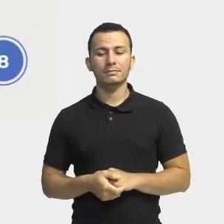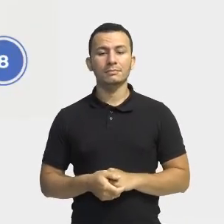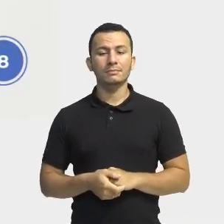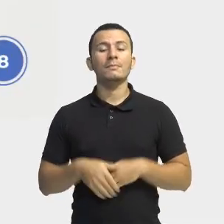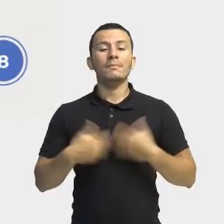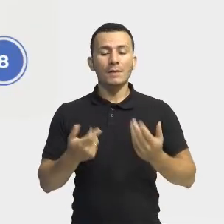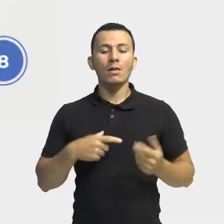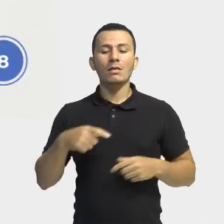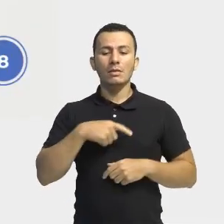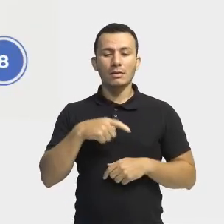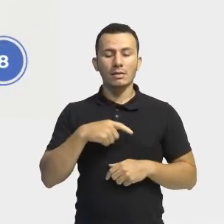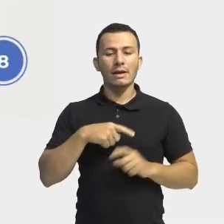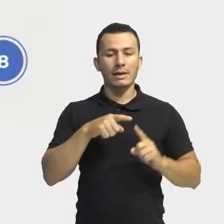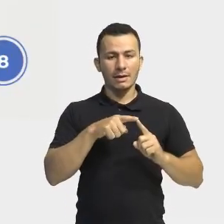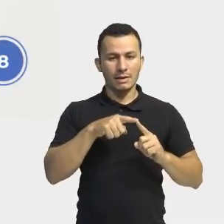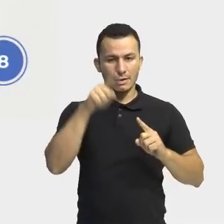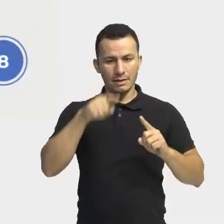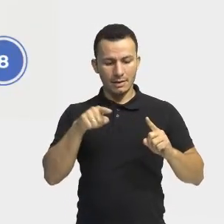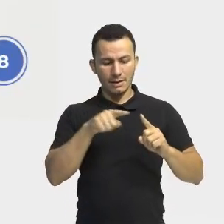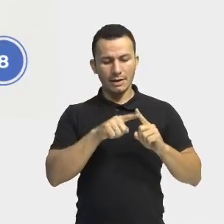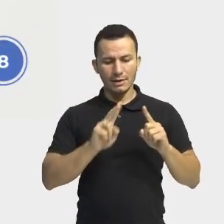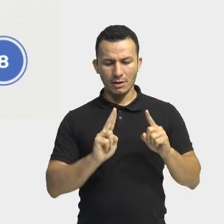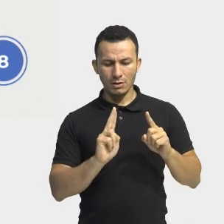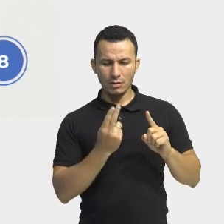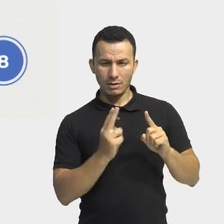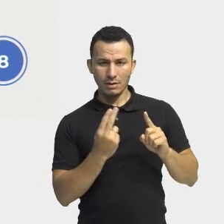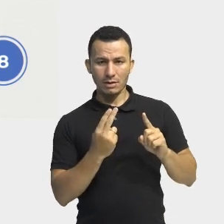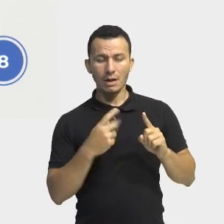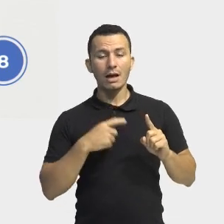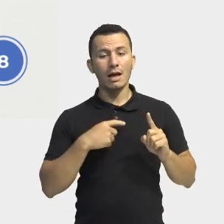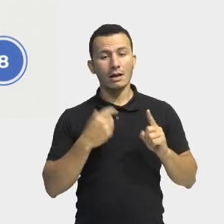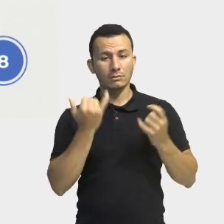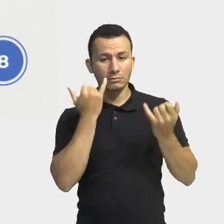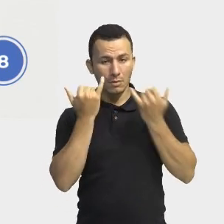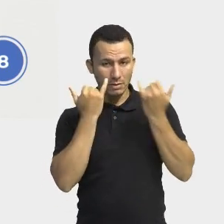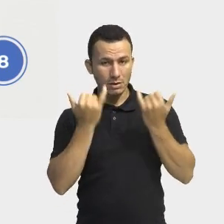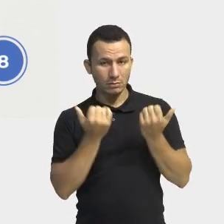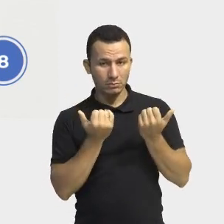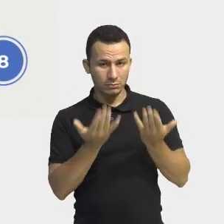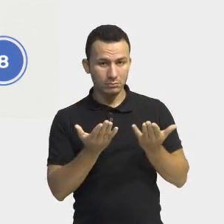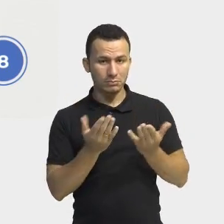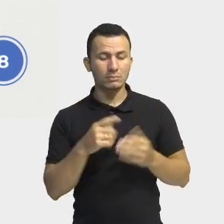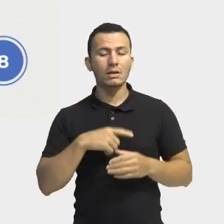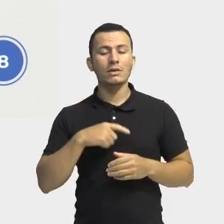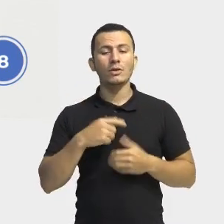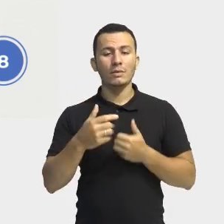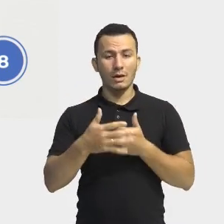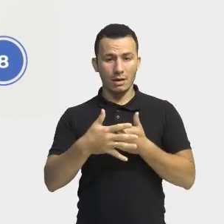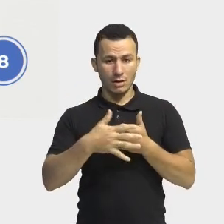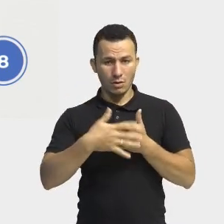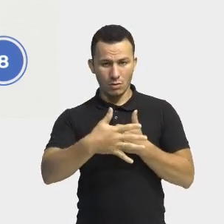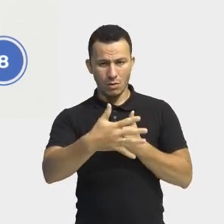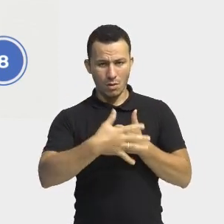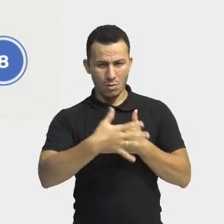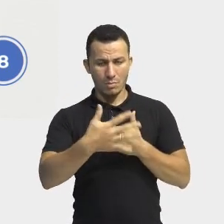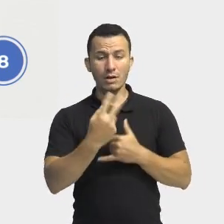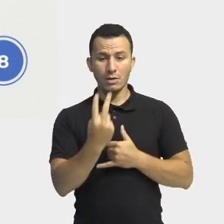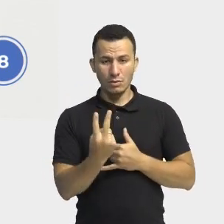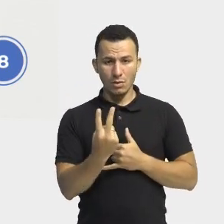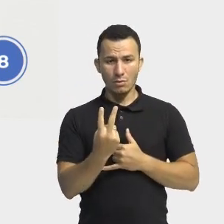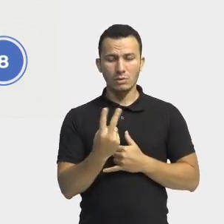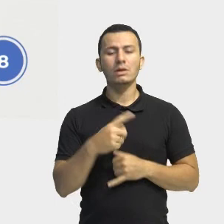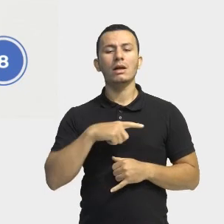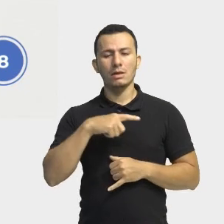temos aqui? O ΔH de formação do óxido de cobre 2 é igual a